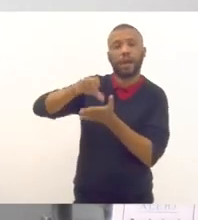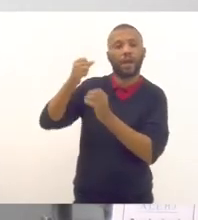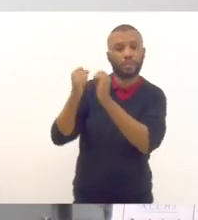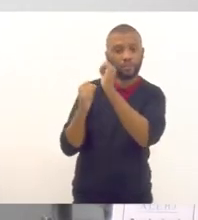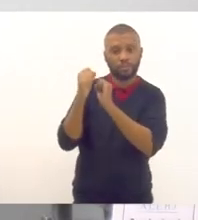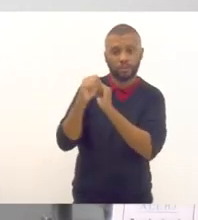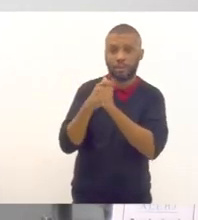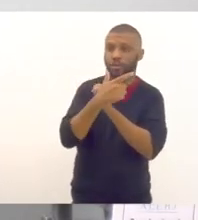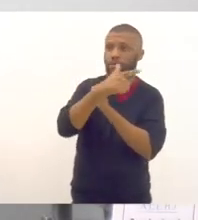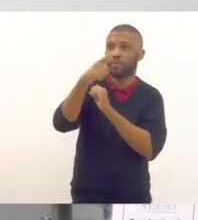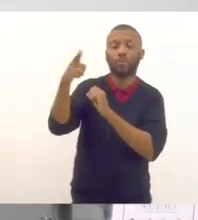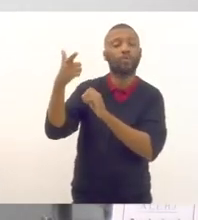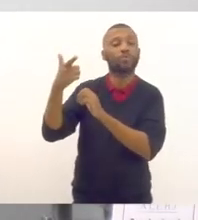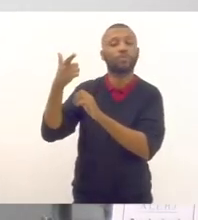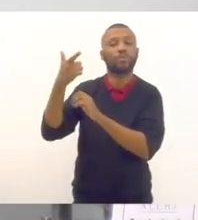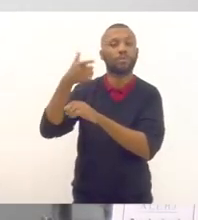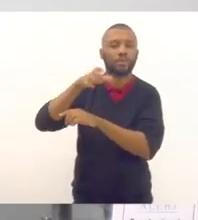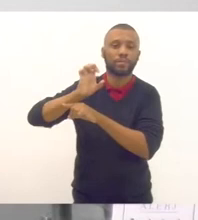em outros estados,